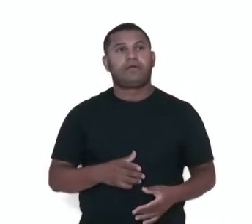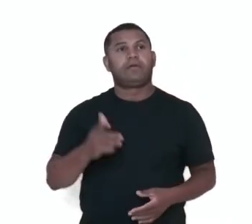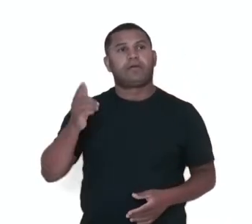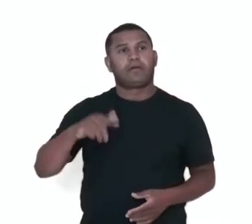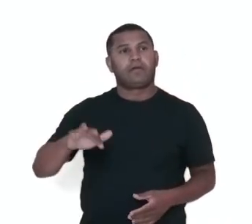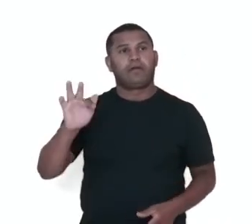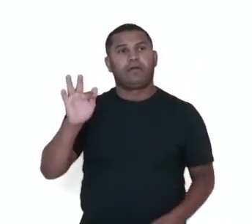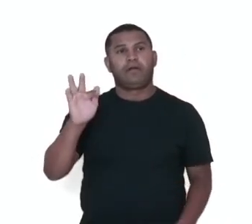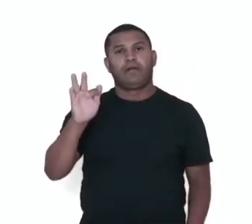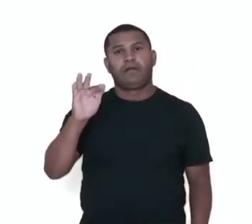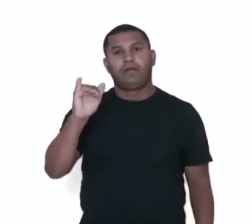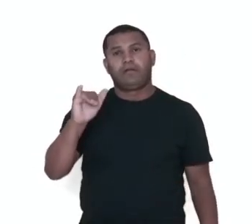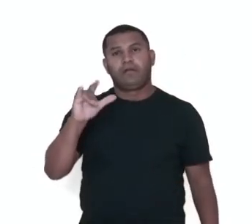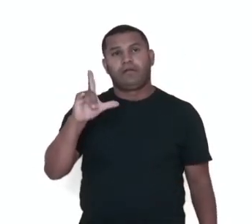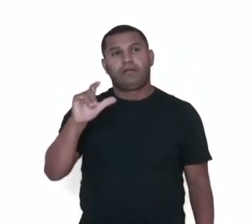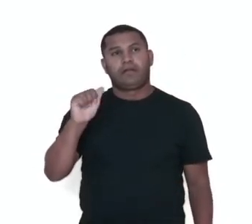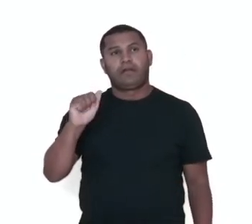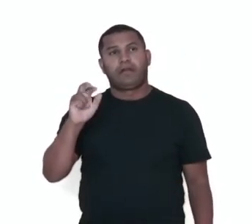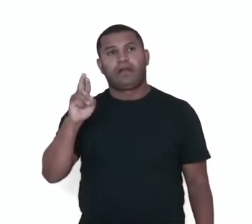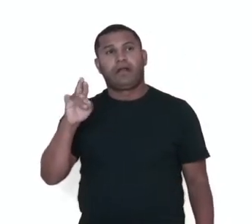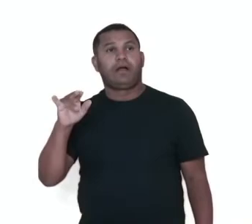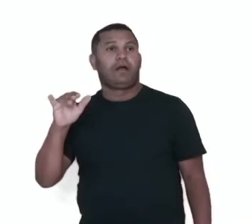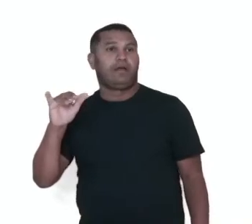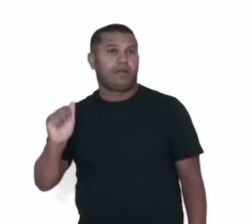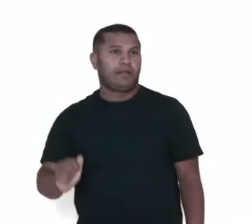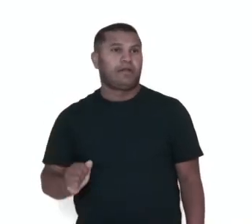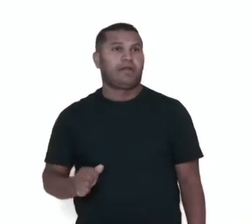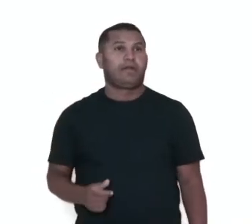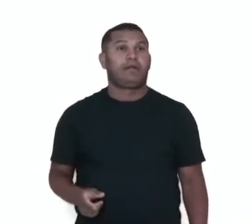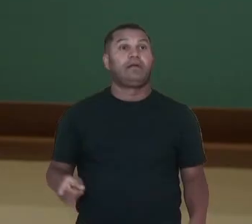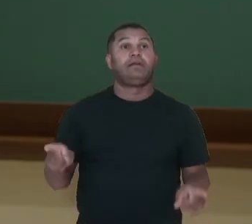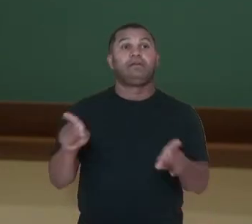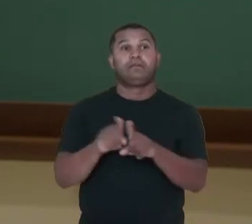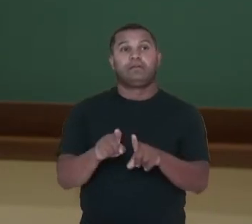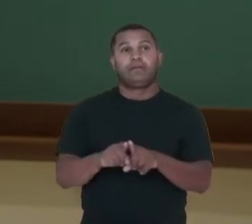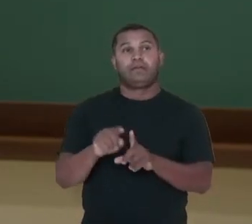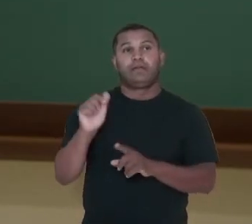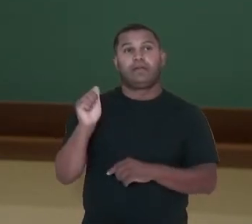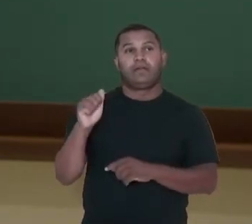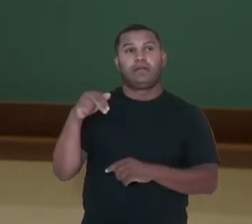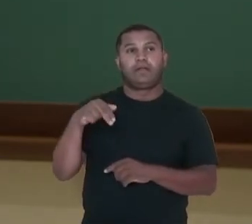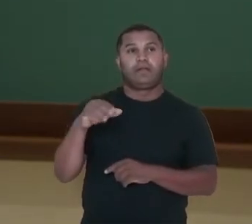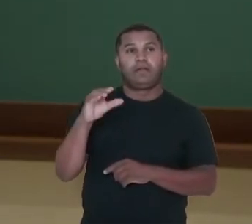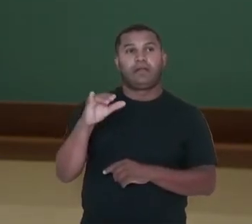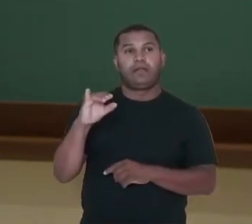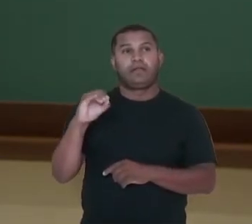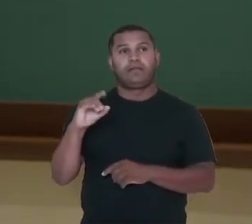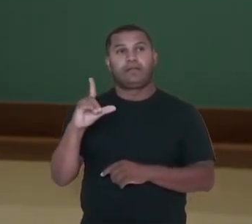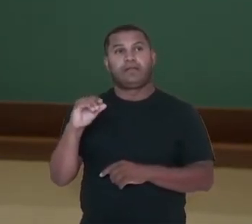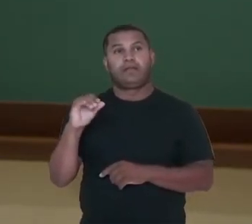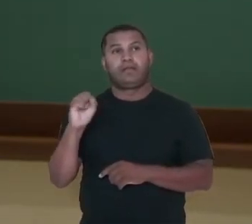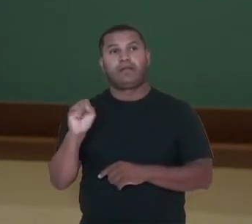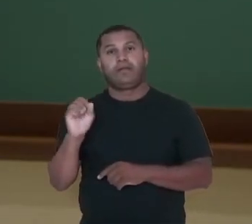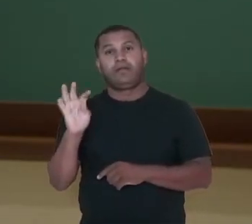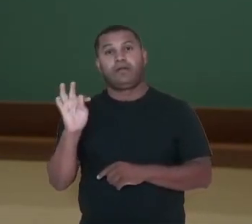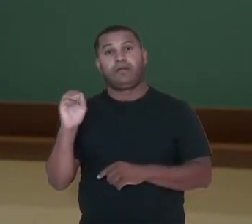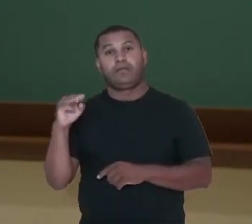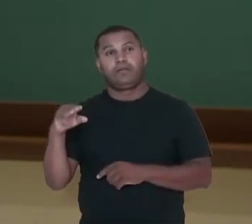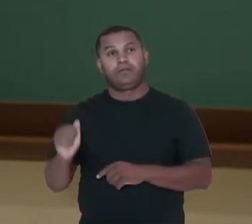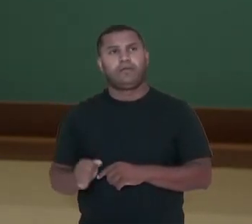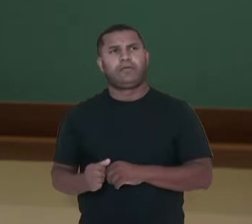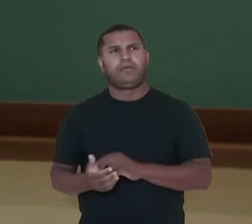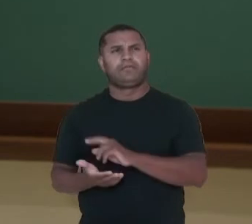um ancilostoma, né? Então, são alguns representantes deste grupo também